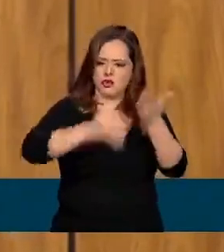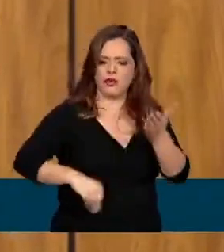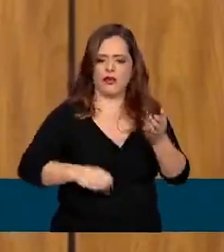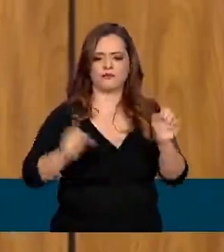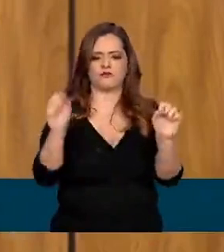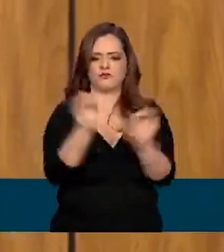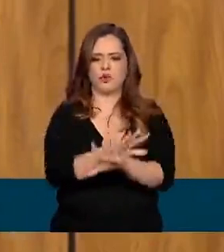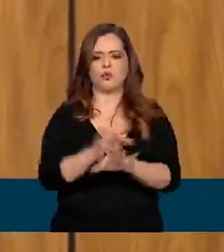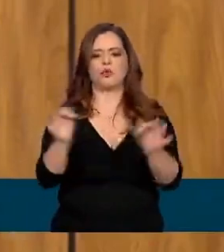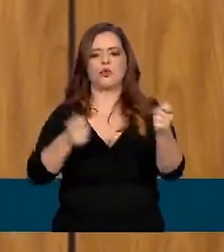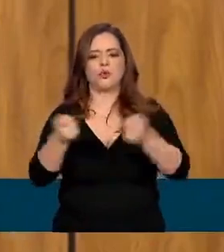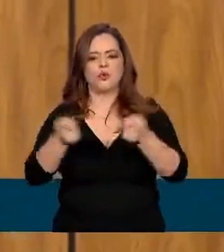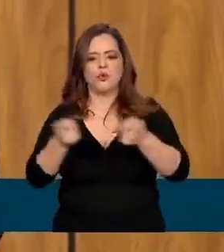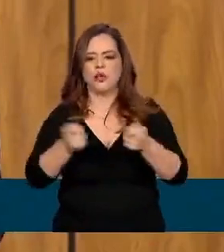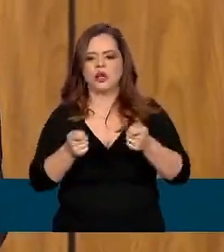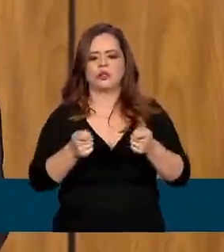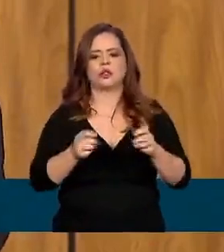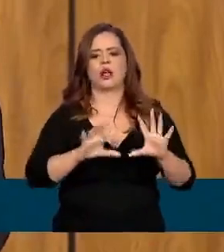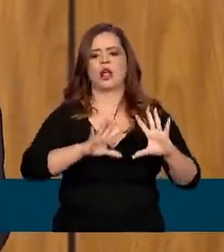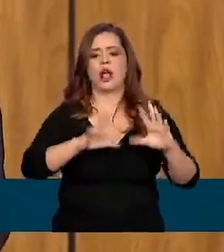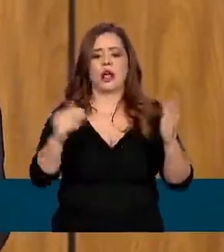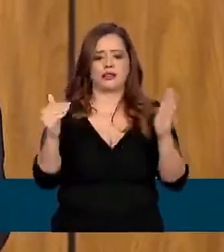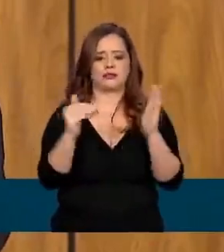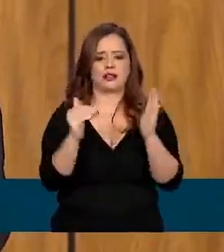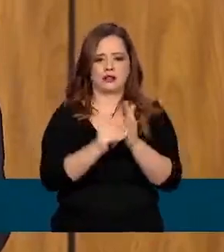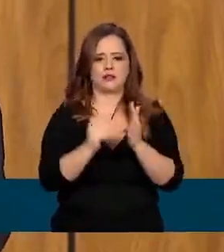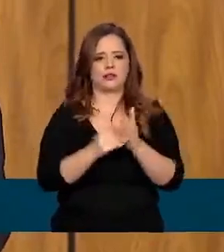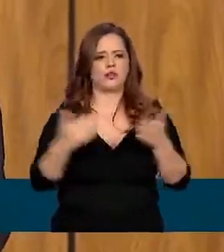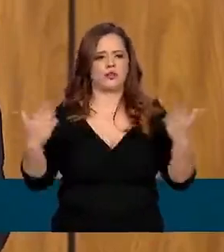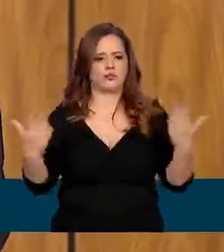garimpo em qualquer Terra indígena a partir de agora